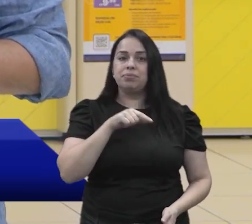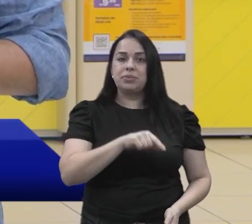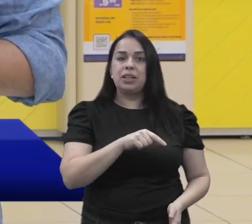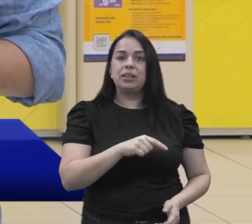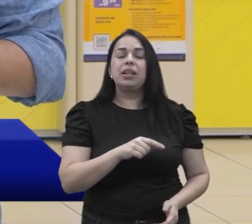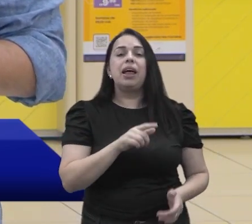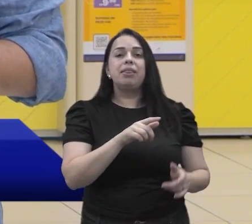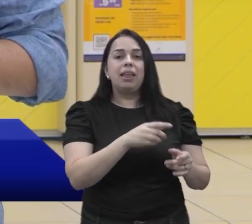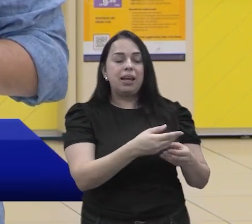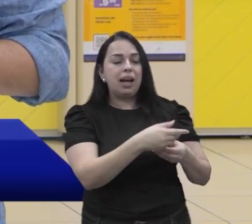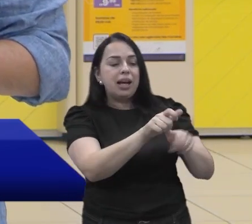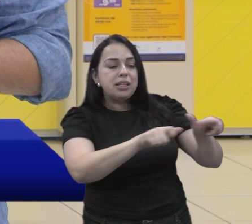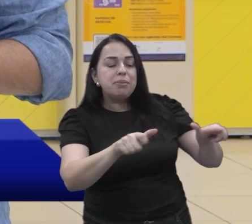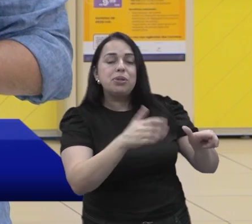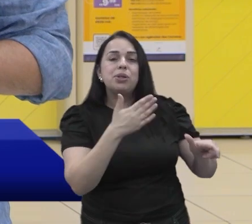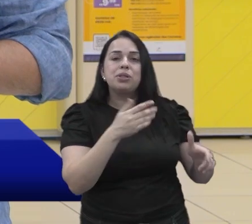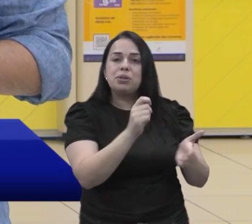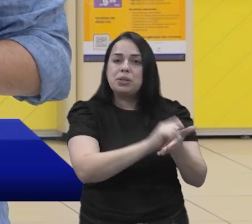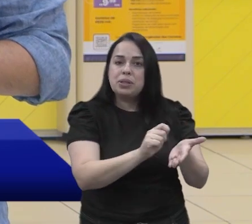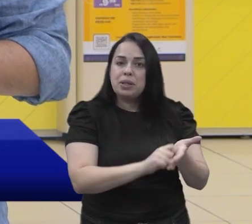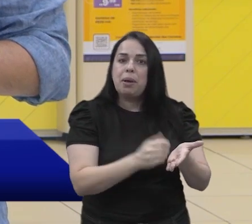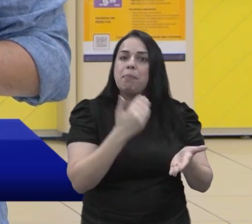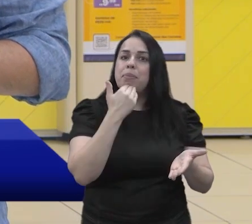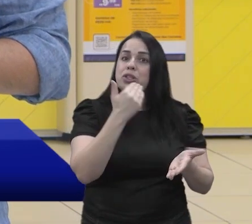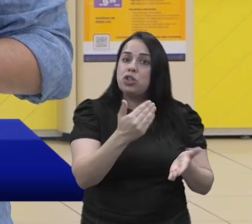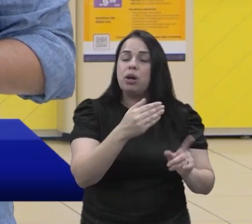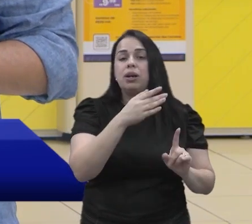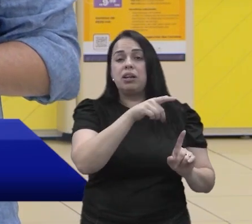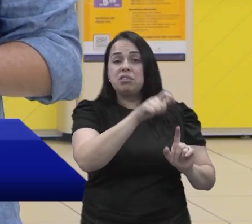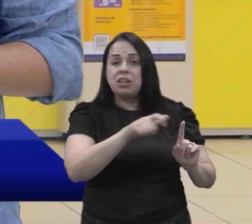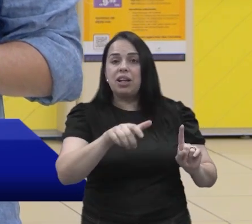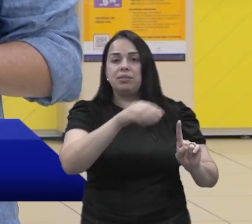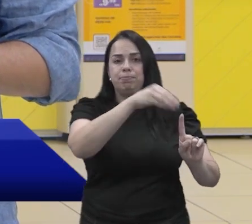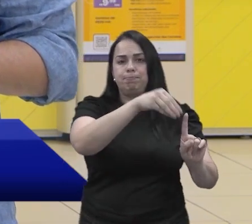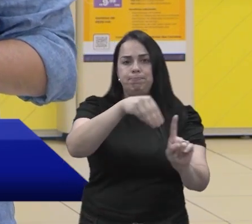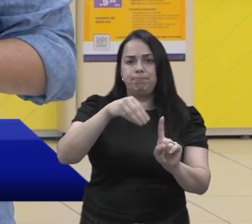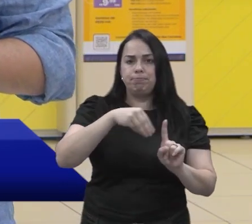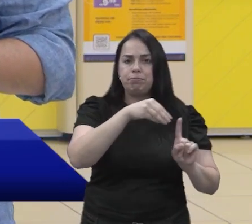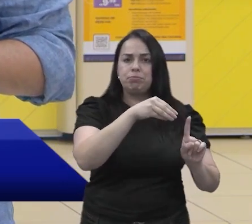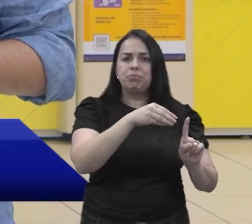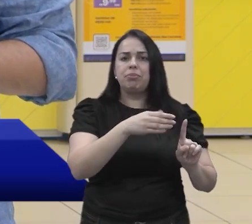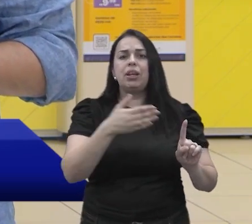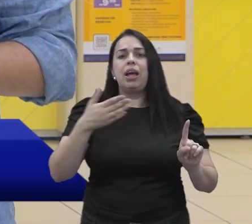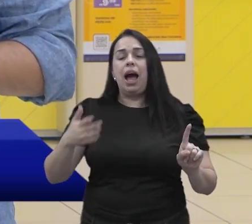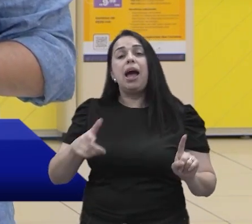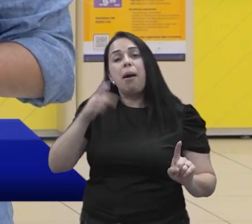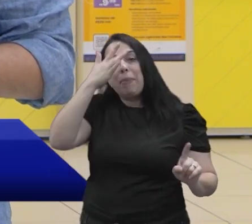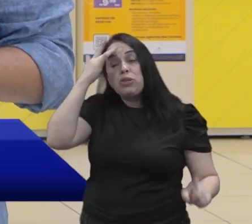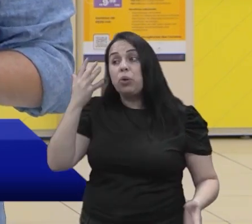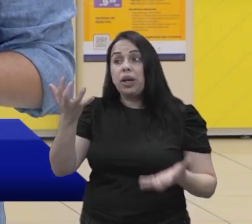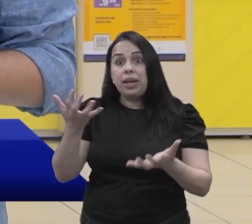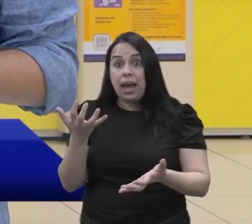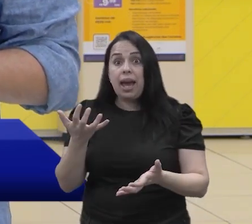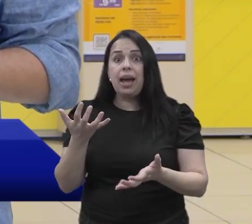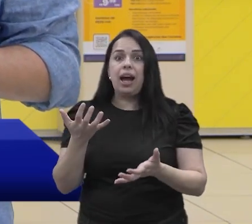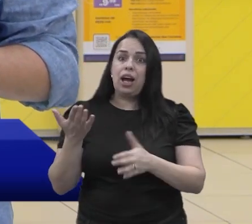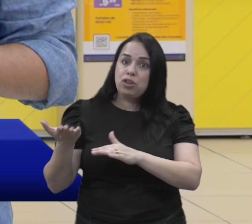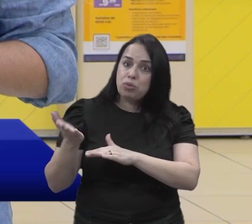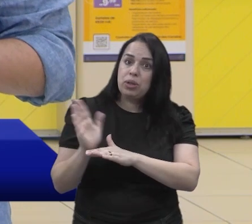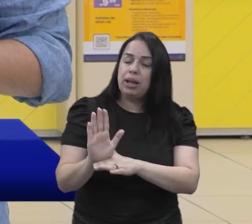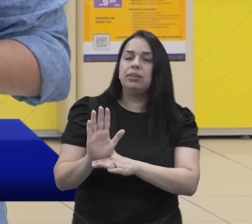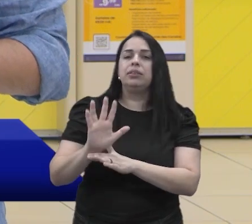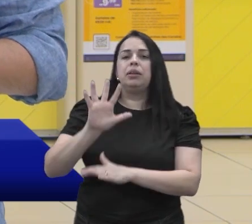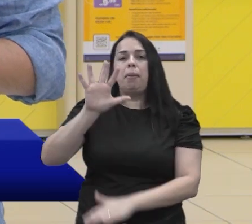E como funciona essa campanha? Bom, a campanha Papai Noel dos Correios disponibiliza as cartas com os pedidos das